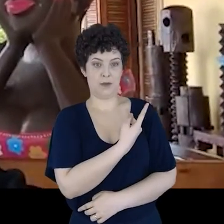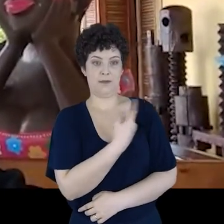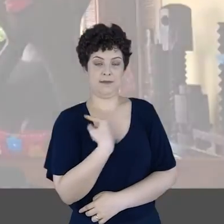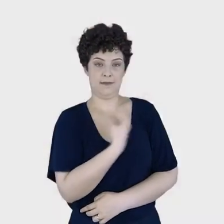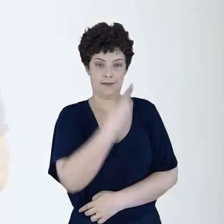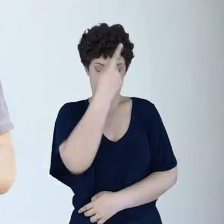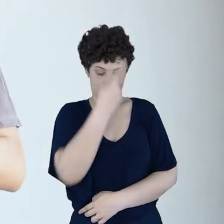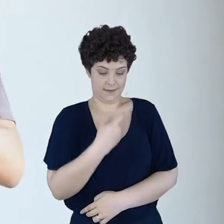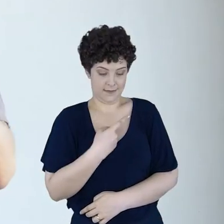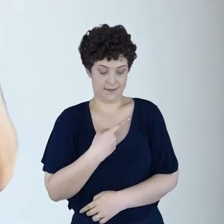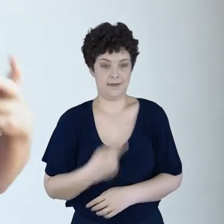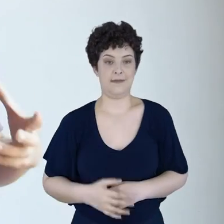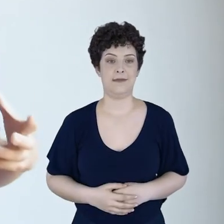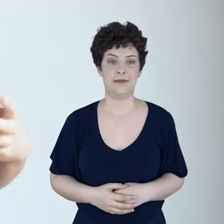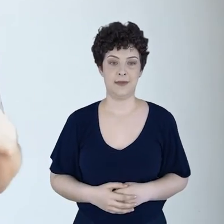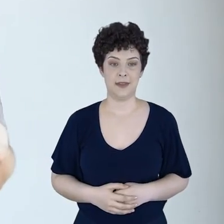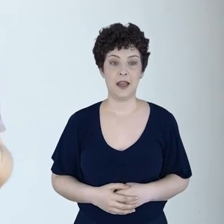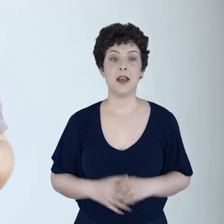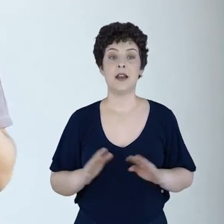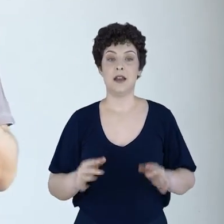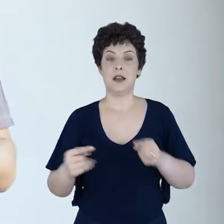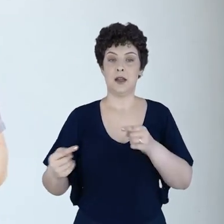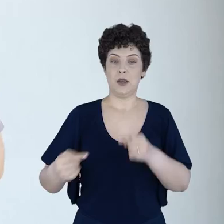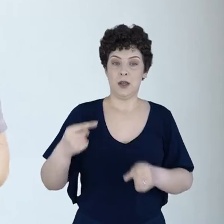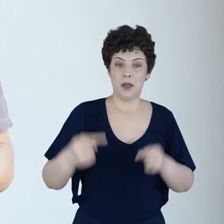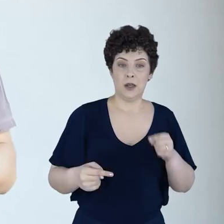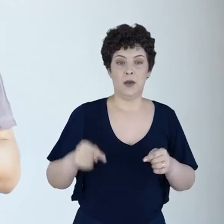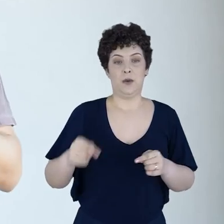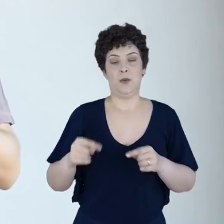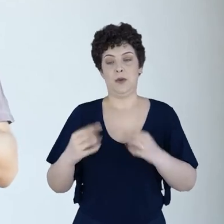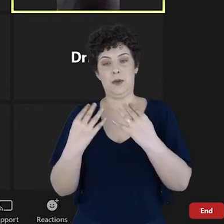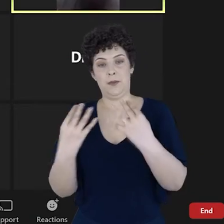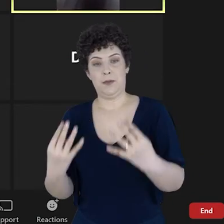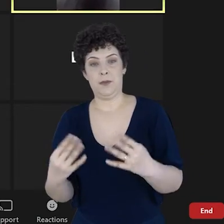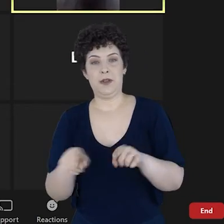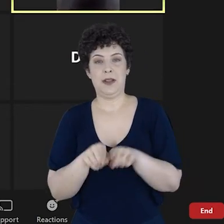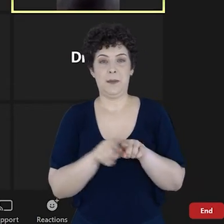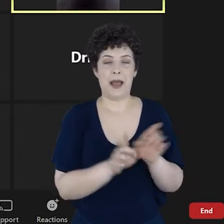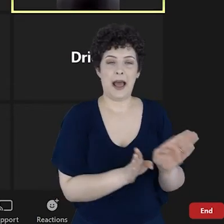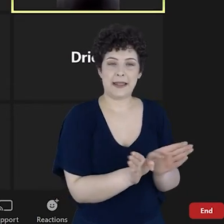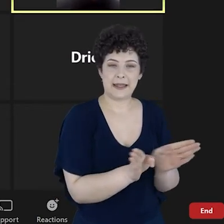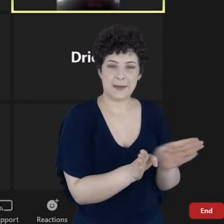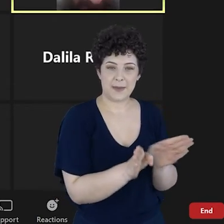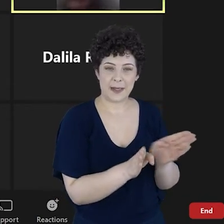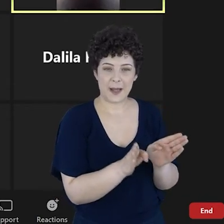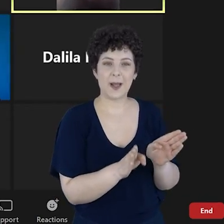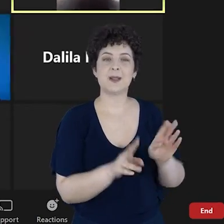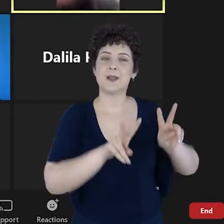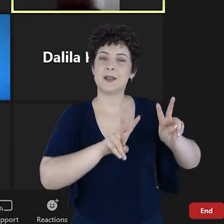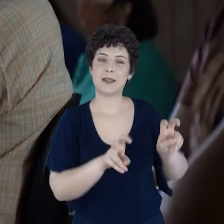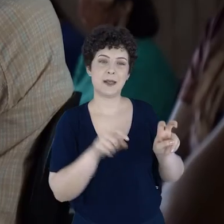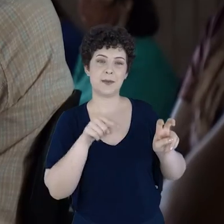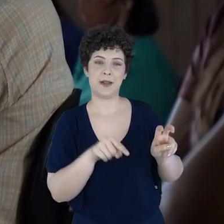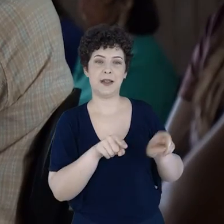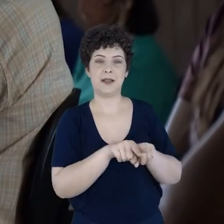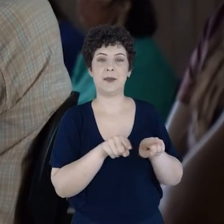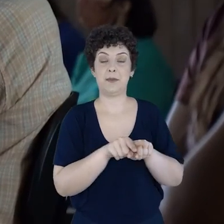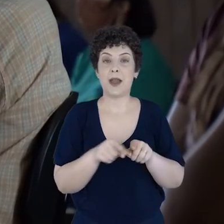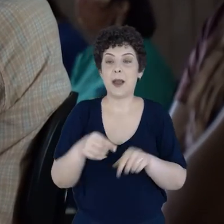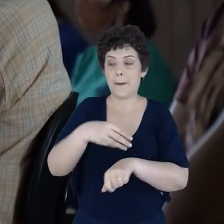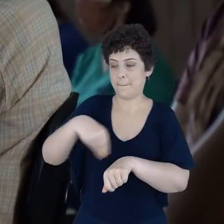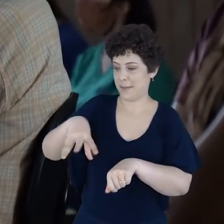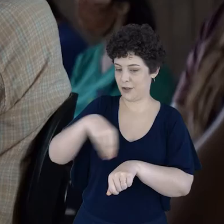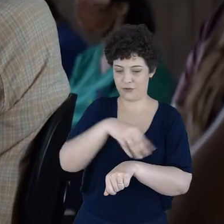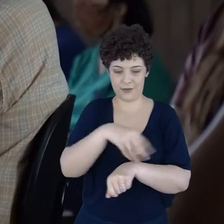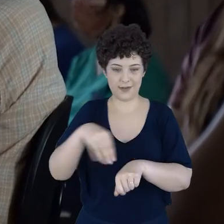nós mesmos. Em face desse contexto todo, tanto do estudo sobre o espectador, quanto das questões de acessibilidade e das